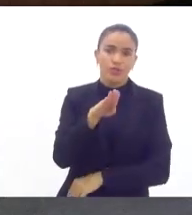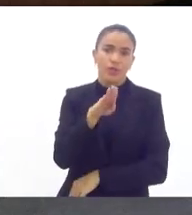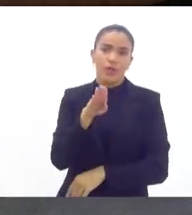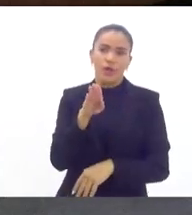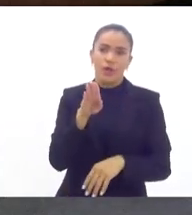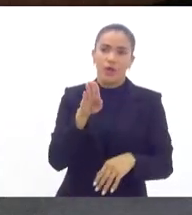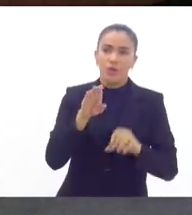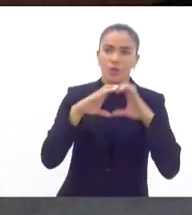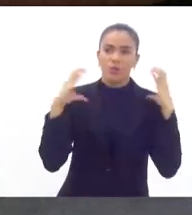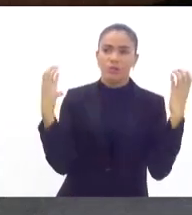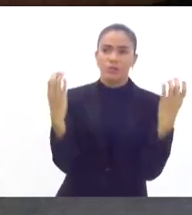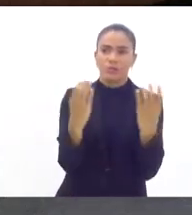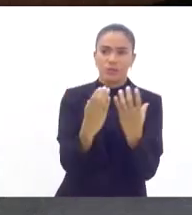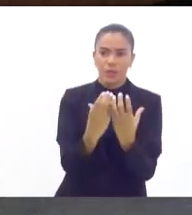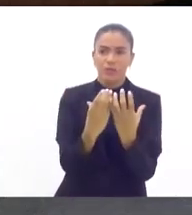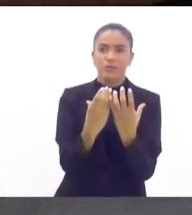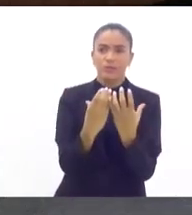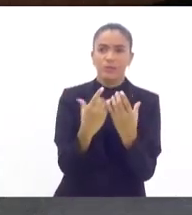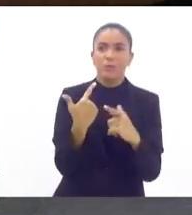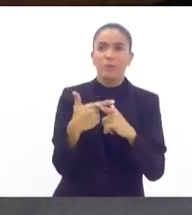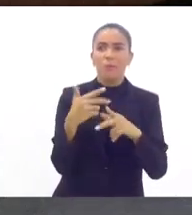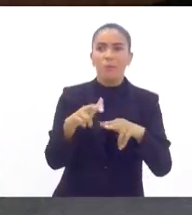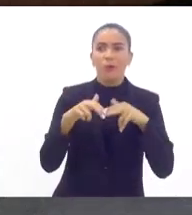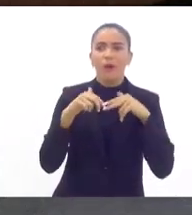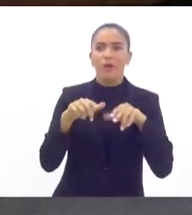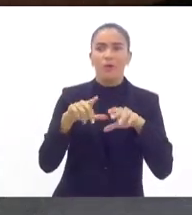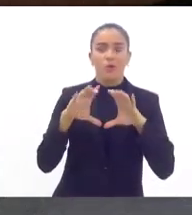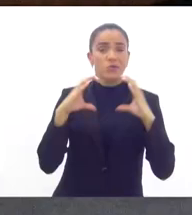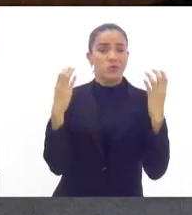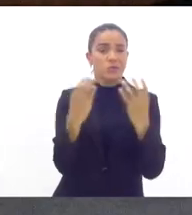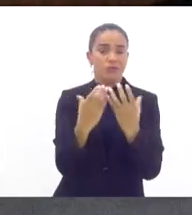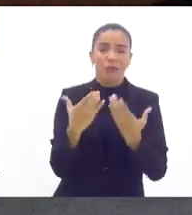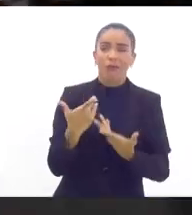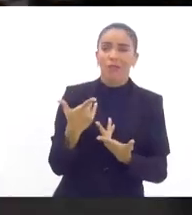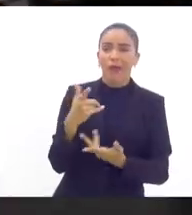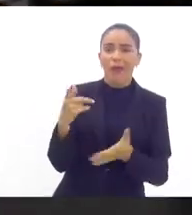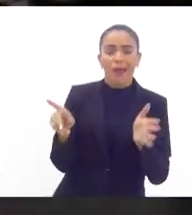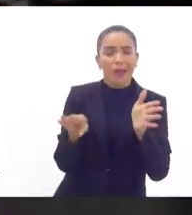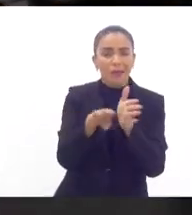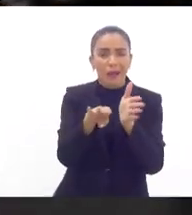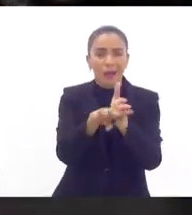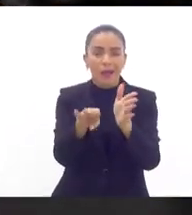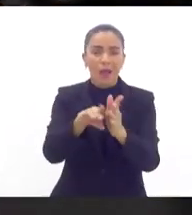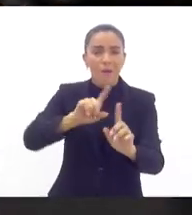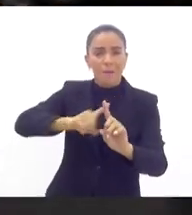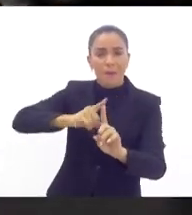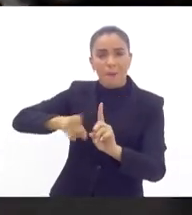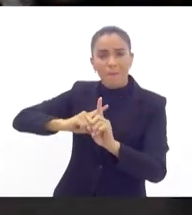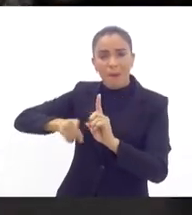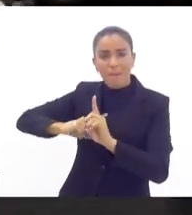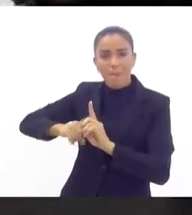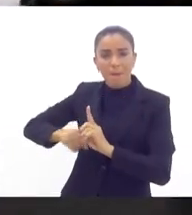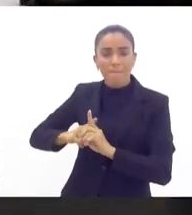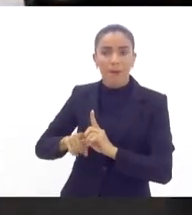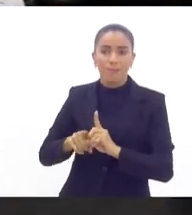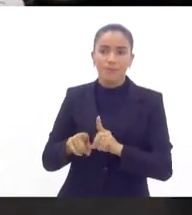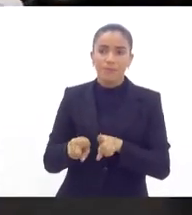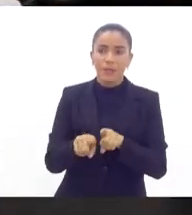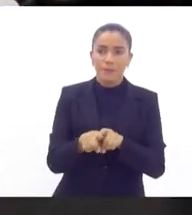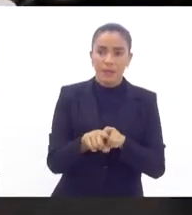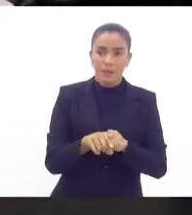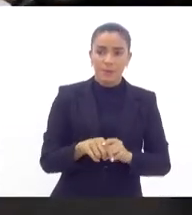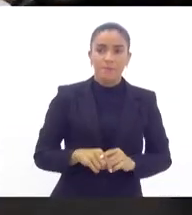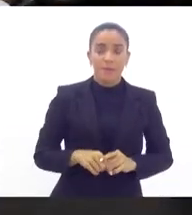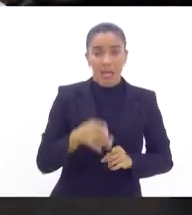infelizmente o estado o estádio está tomado de desordem a comércio irregular o estacionamento ilegal ocupação e regular do Sol do solo